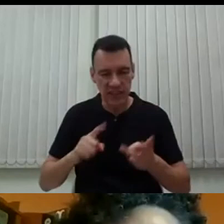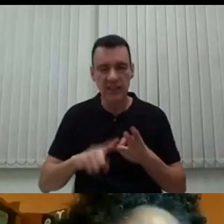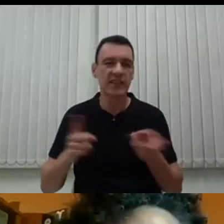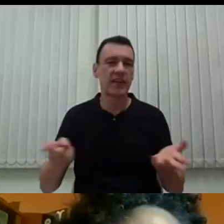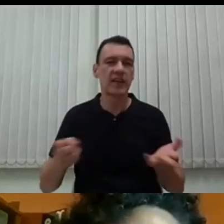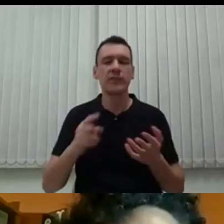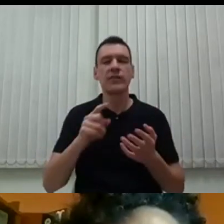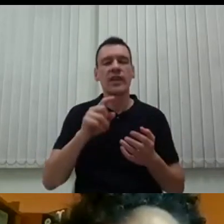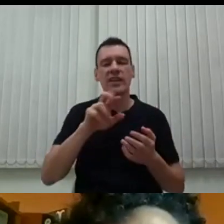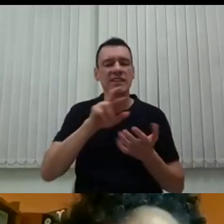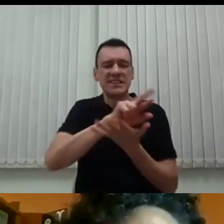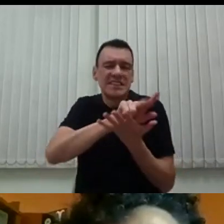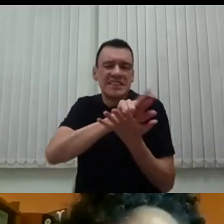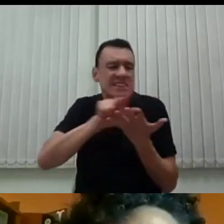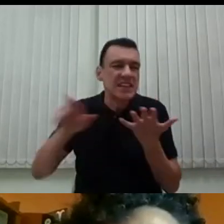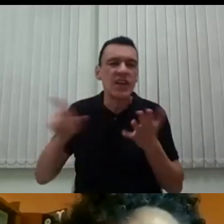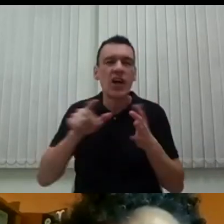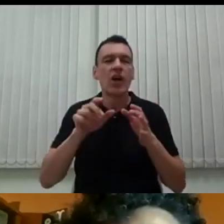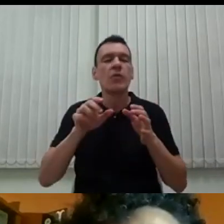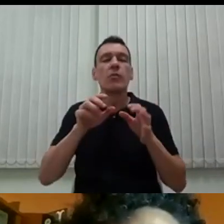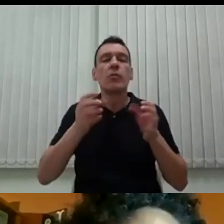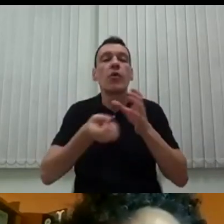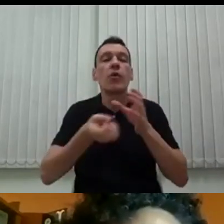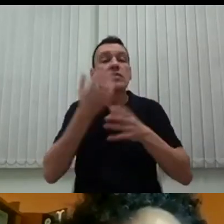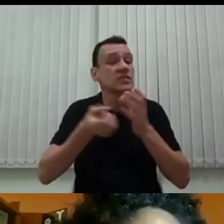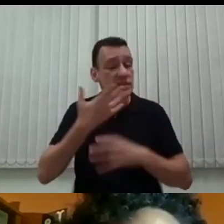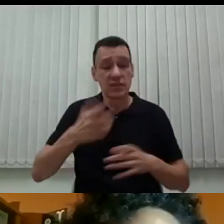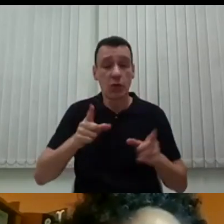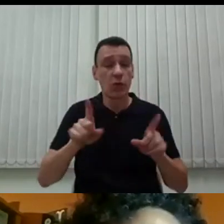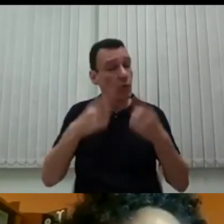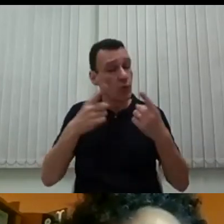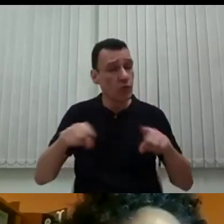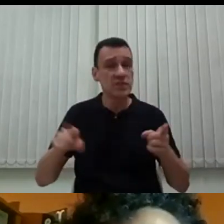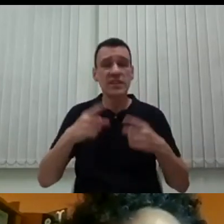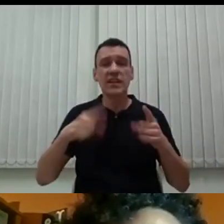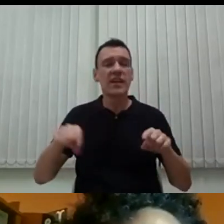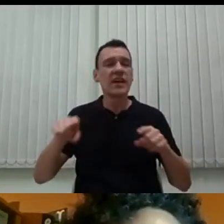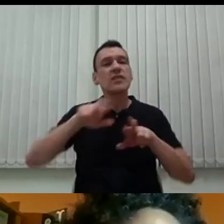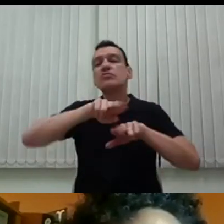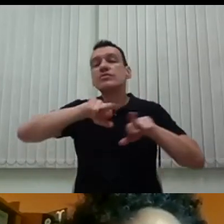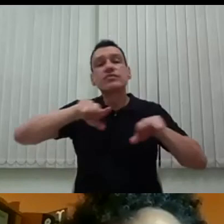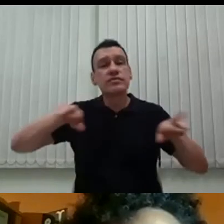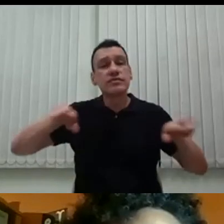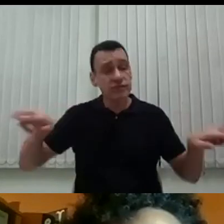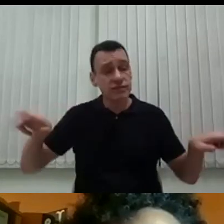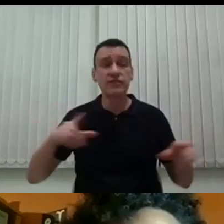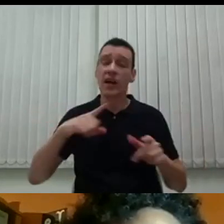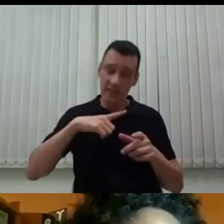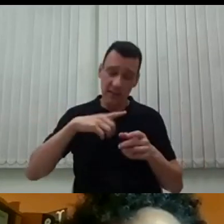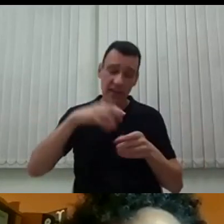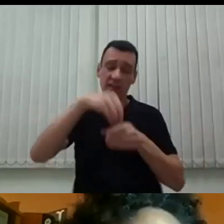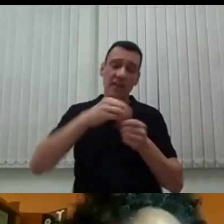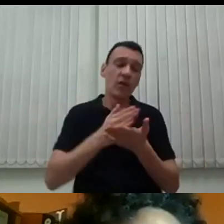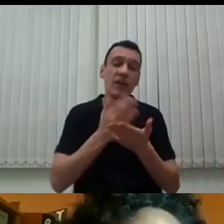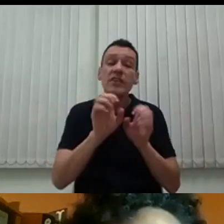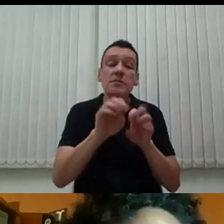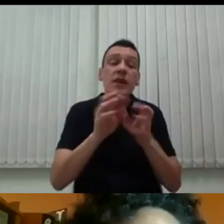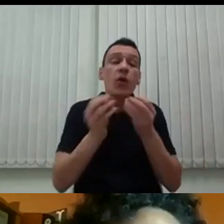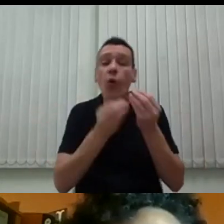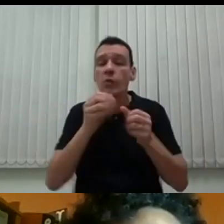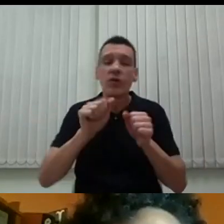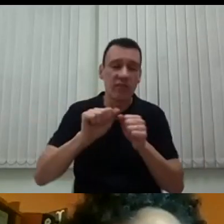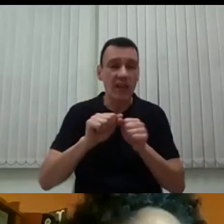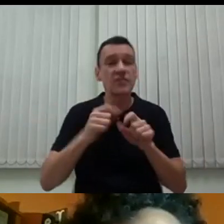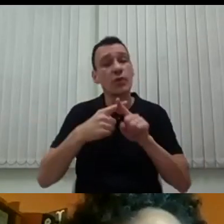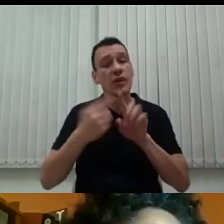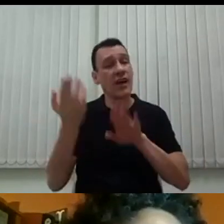restais, enfim, produção de música, que foi tudo que nós desenvolvemos no projeto Consciência Negra em 2008, quando